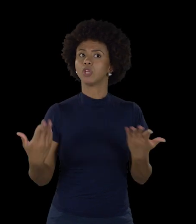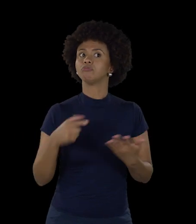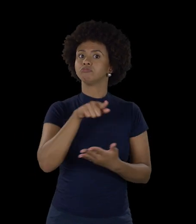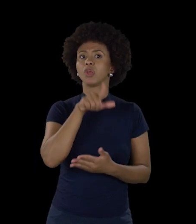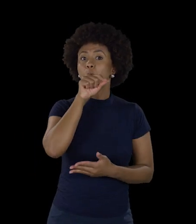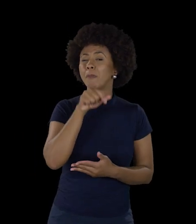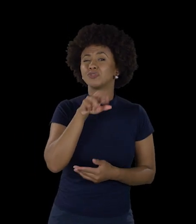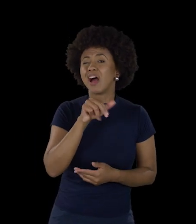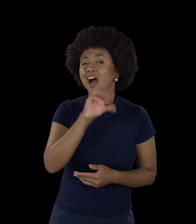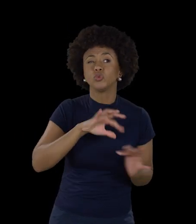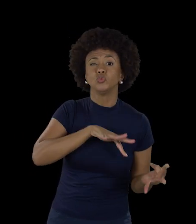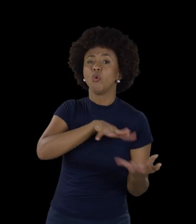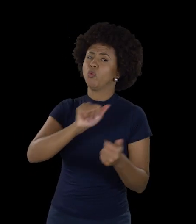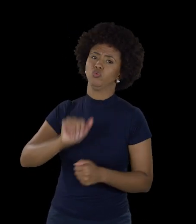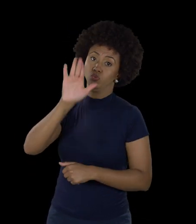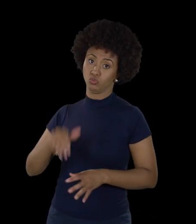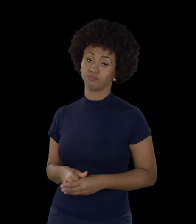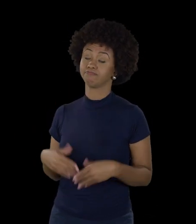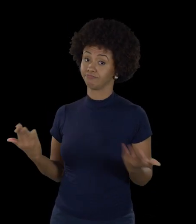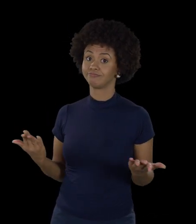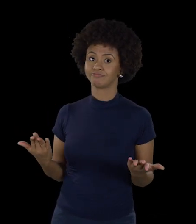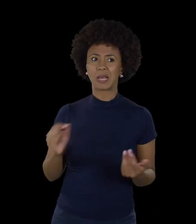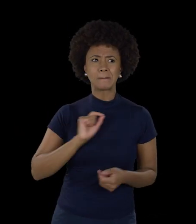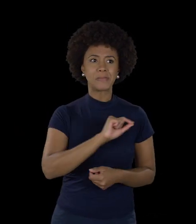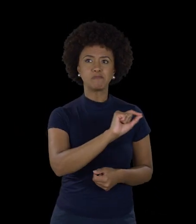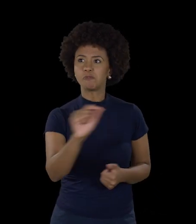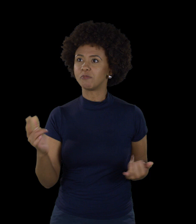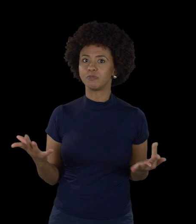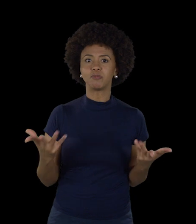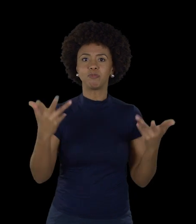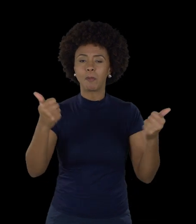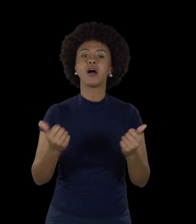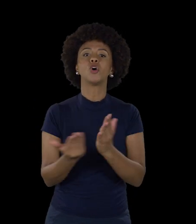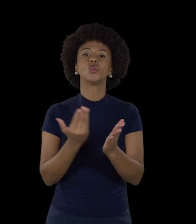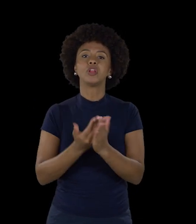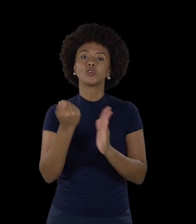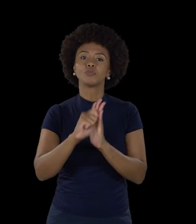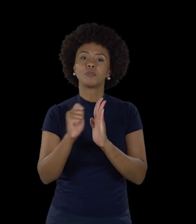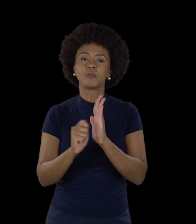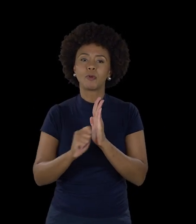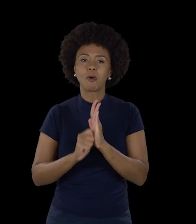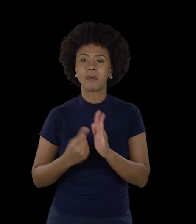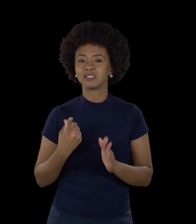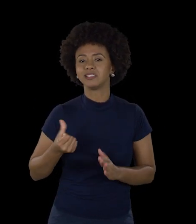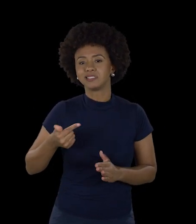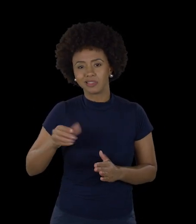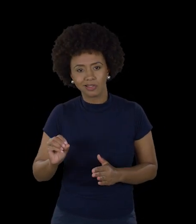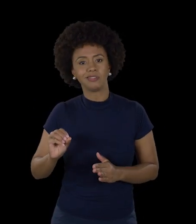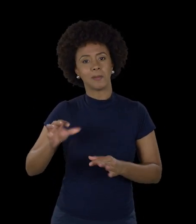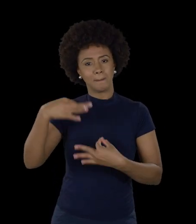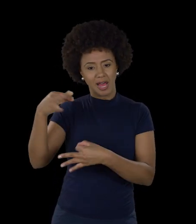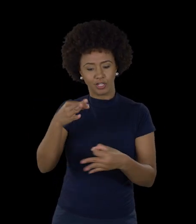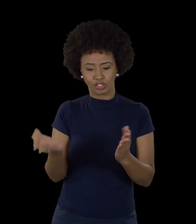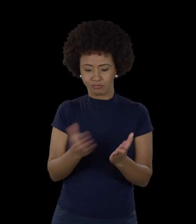capixabas. Portanto, se trata de um dos pássaros mais raros do mundo. Todo esse universo rico foi registrado no livro de